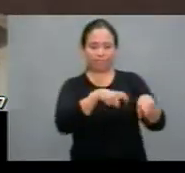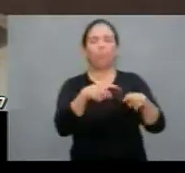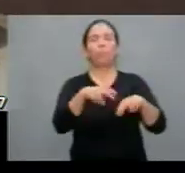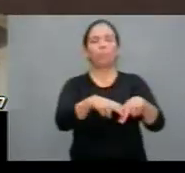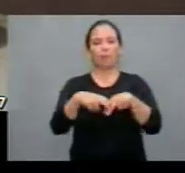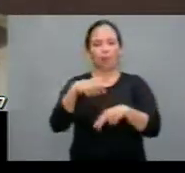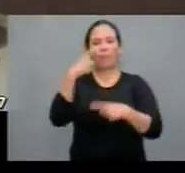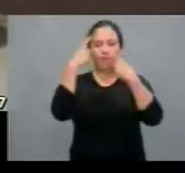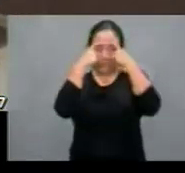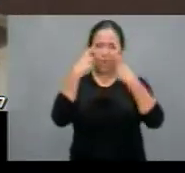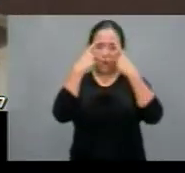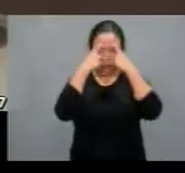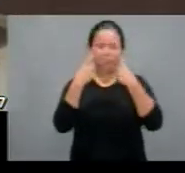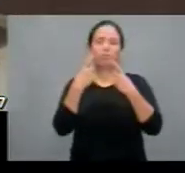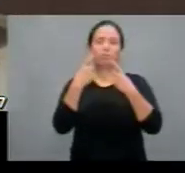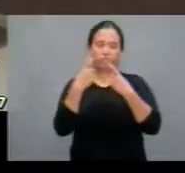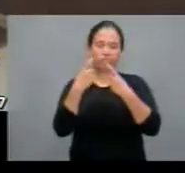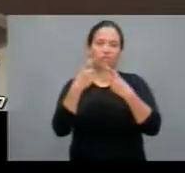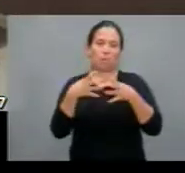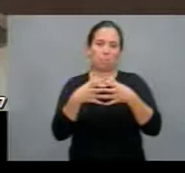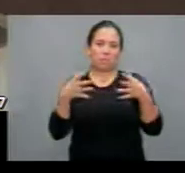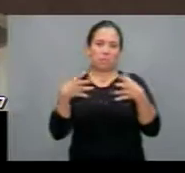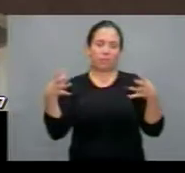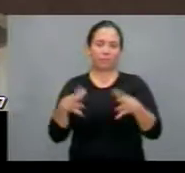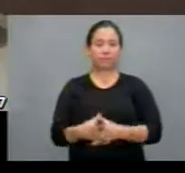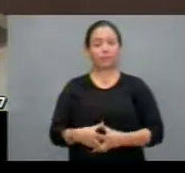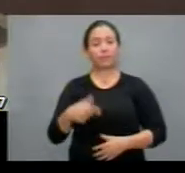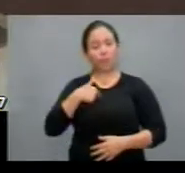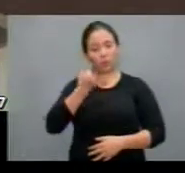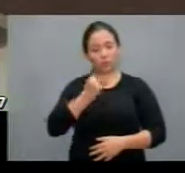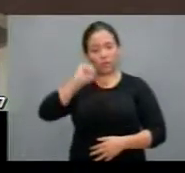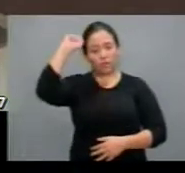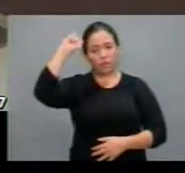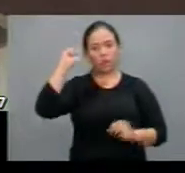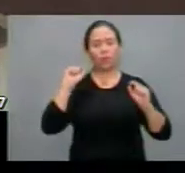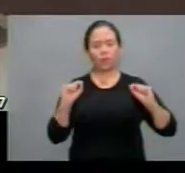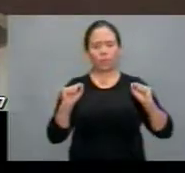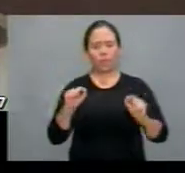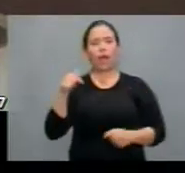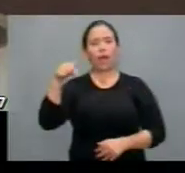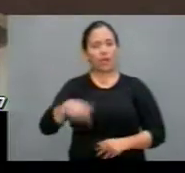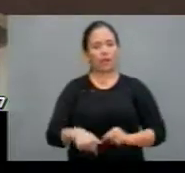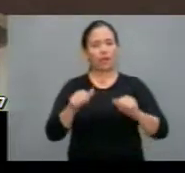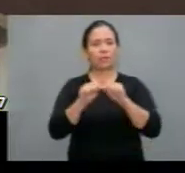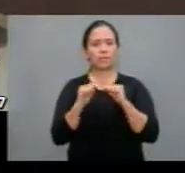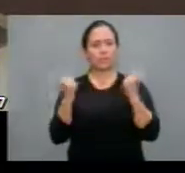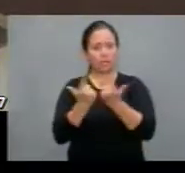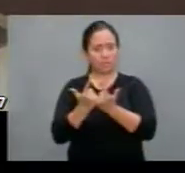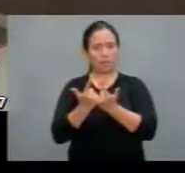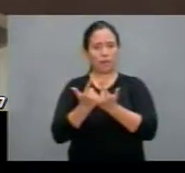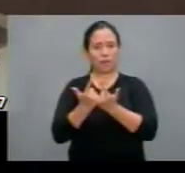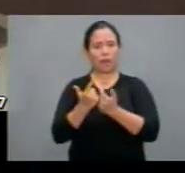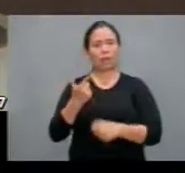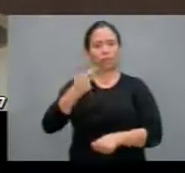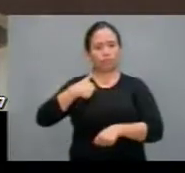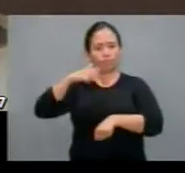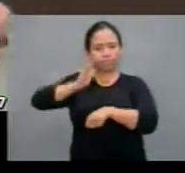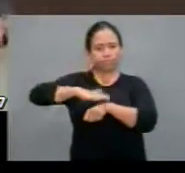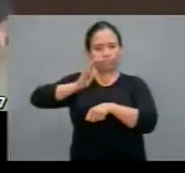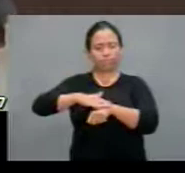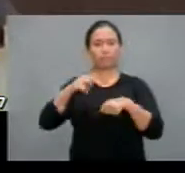violência. Eu queria aqui defender que esta casa, por nossa